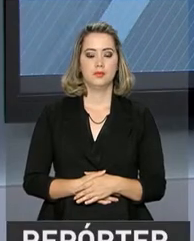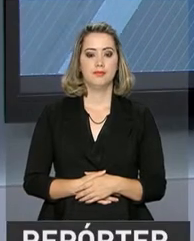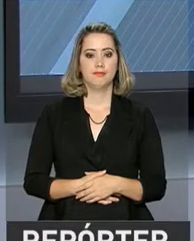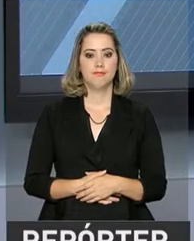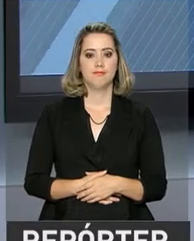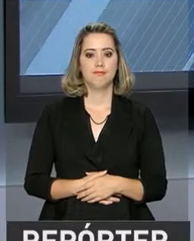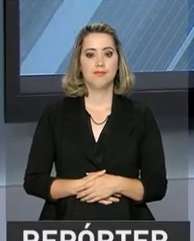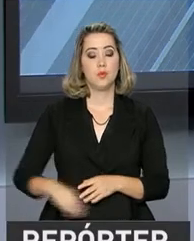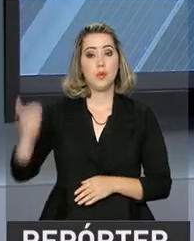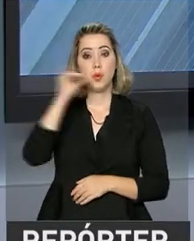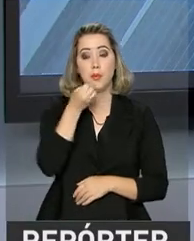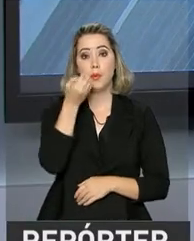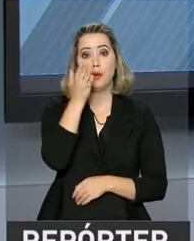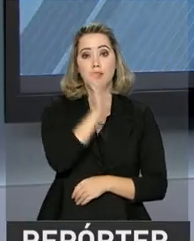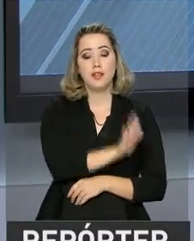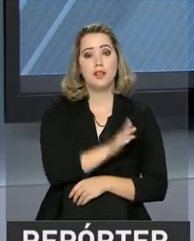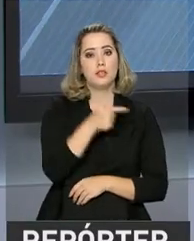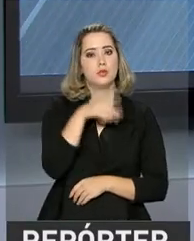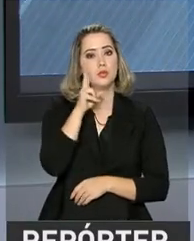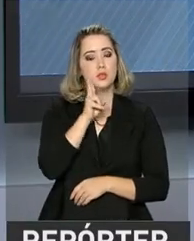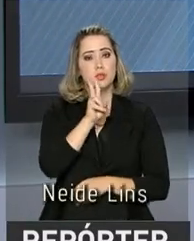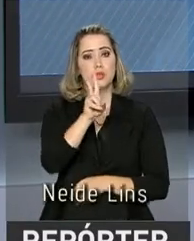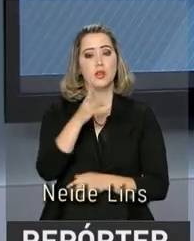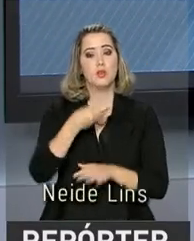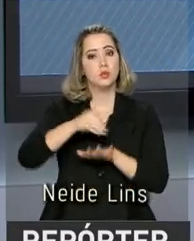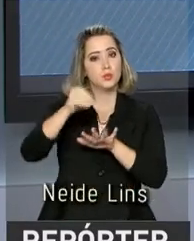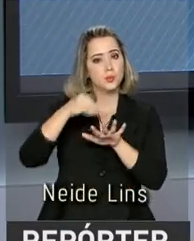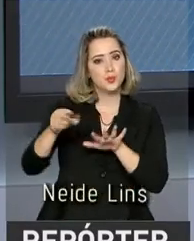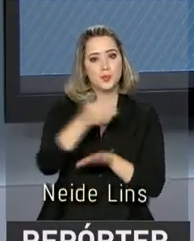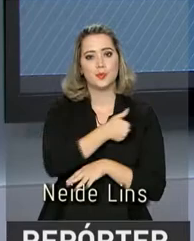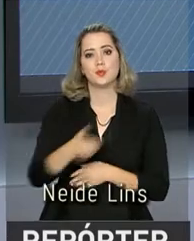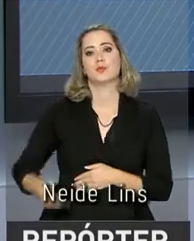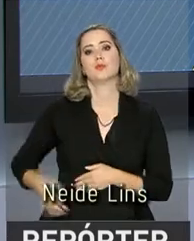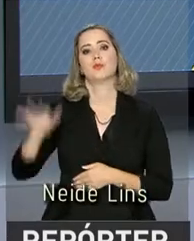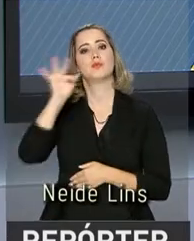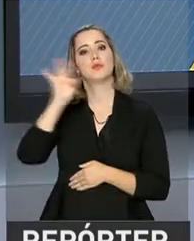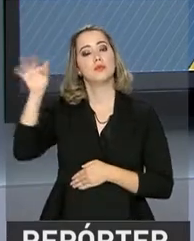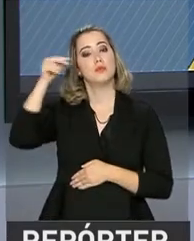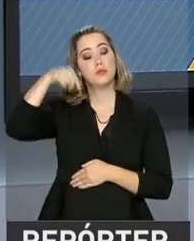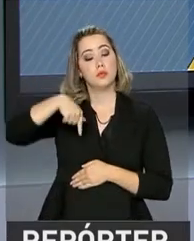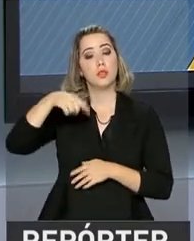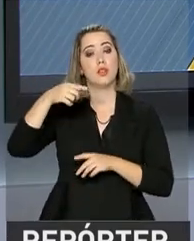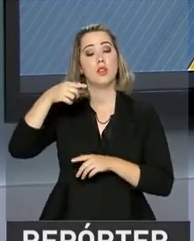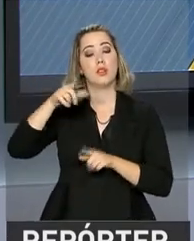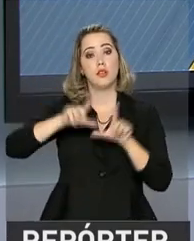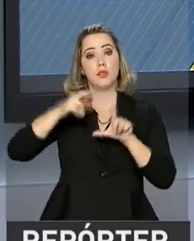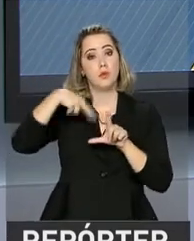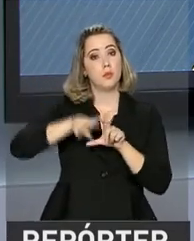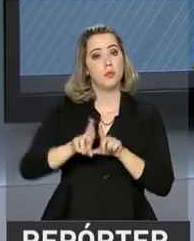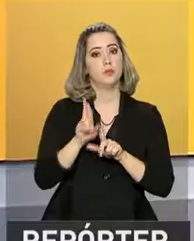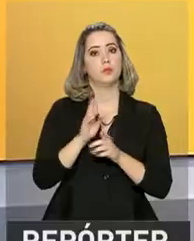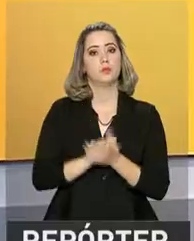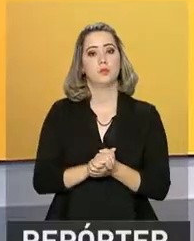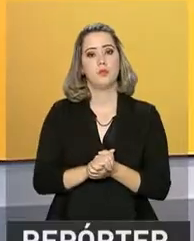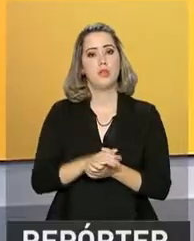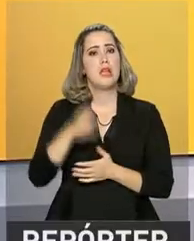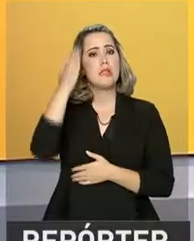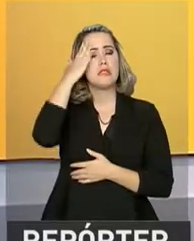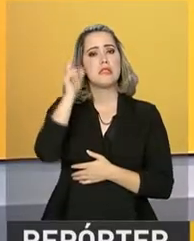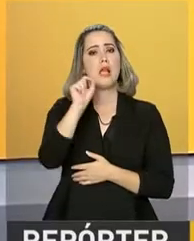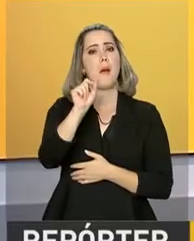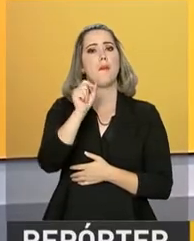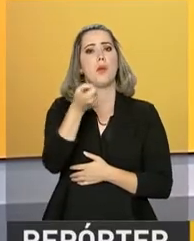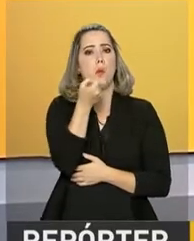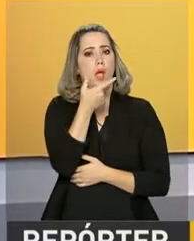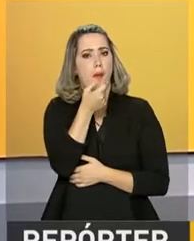olá boa tarde você acompanha agora as notícias do governo federal aqui um repórter nbr sabe aquele remédio